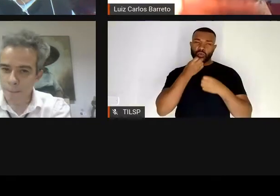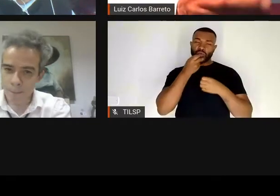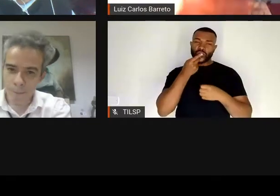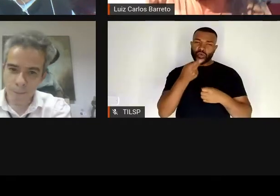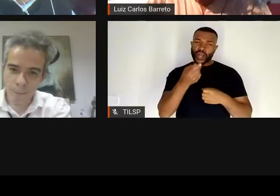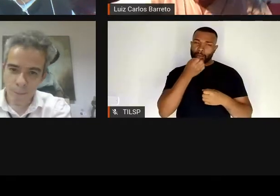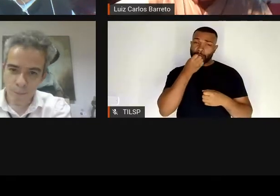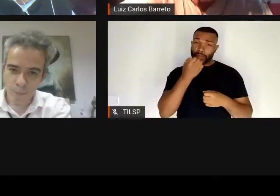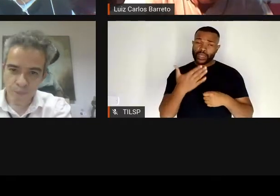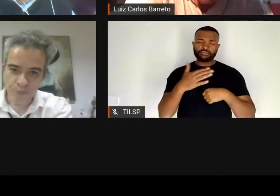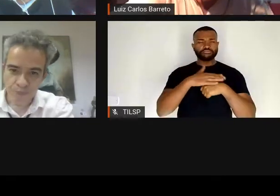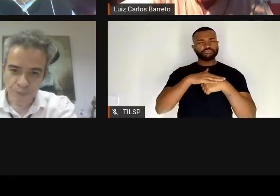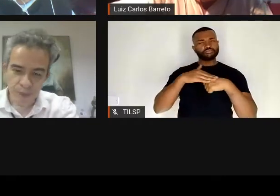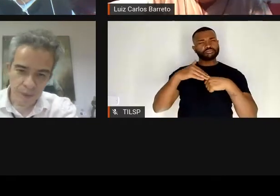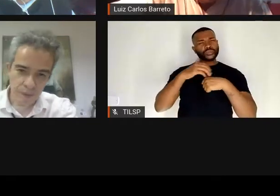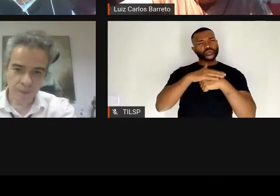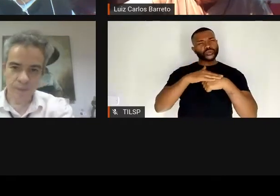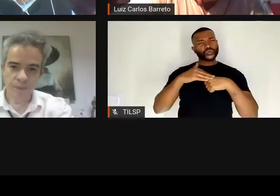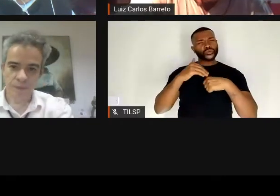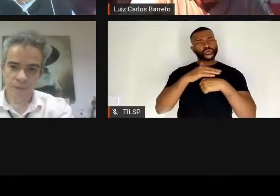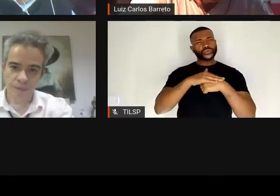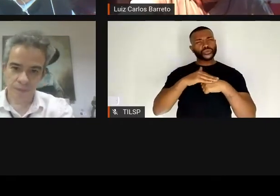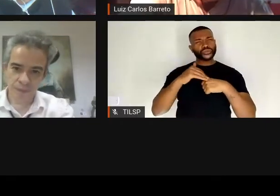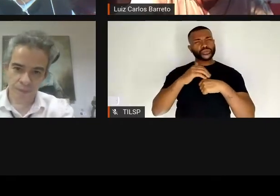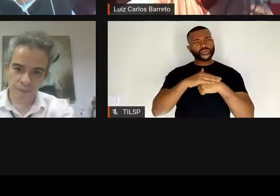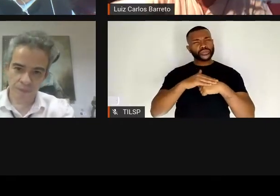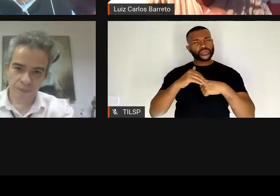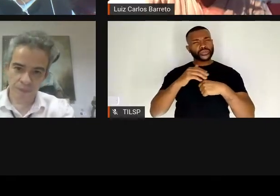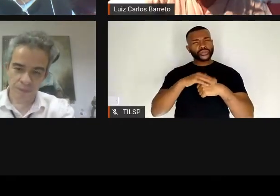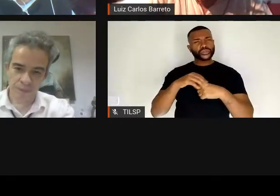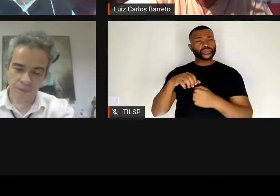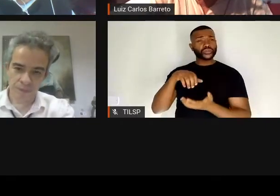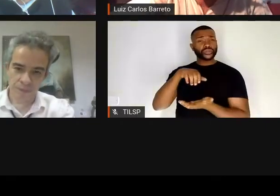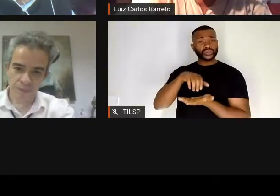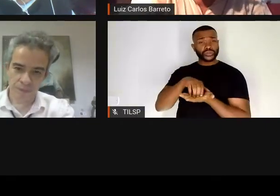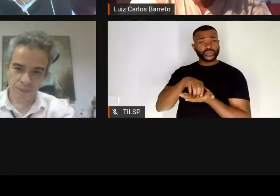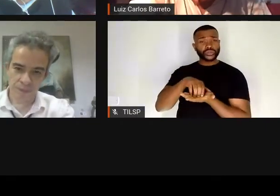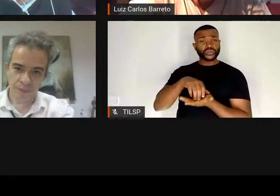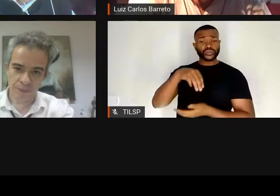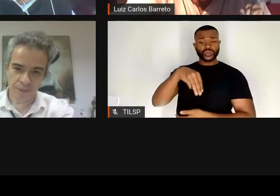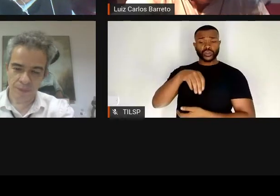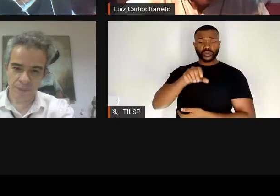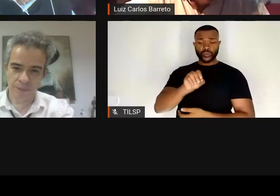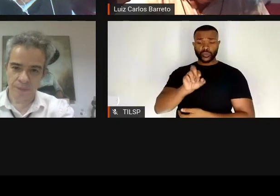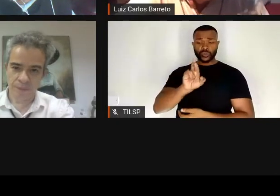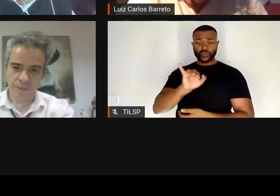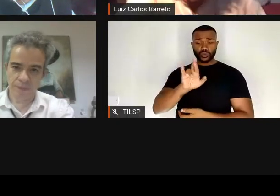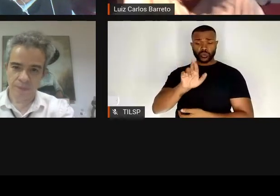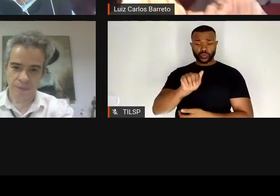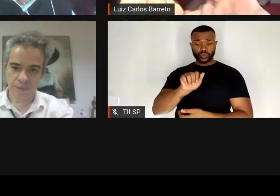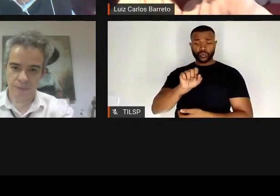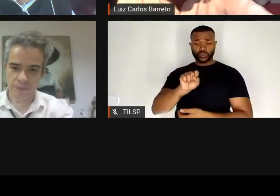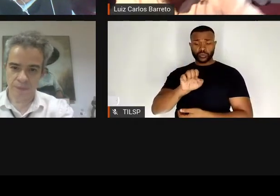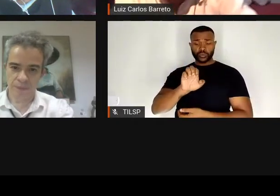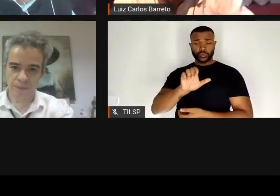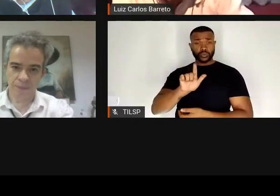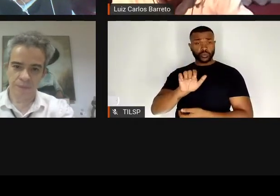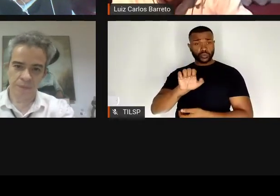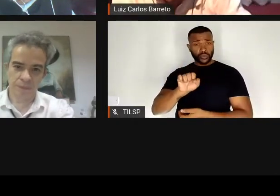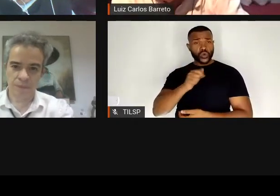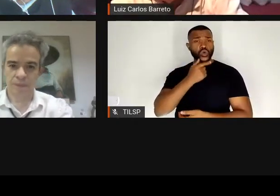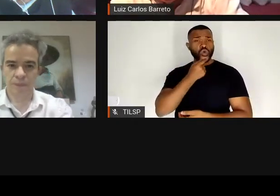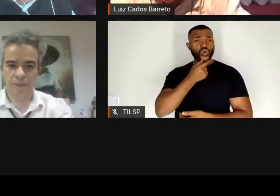que eu tenho que fazer ao Instituto Moreira Salles, ao Sérgio, por